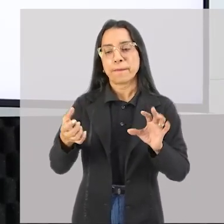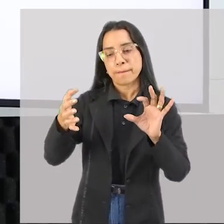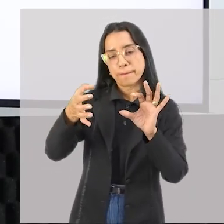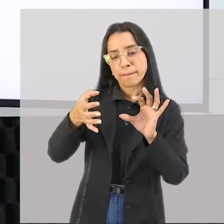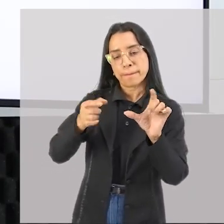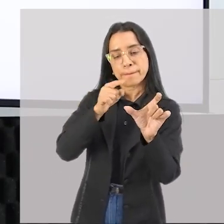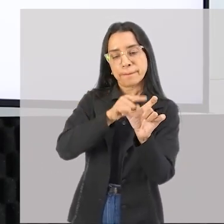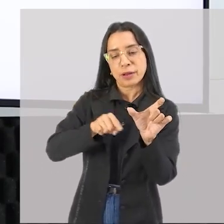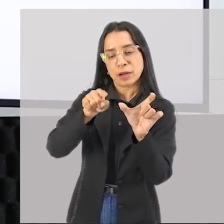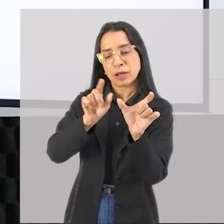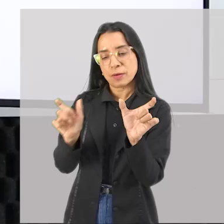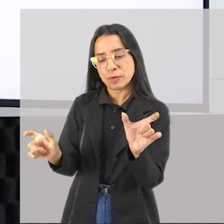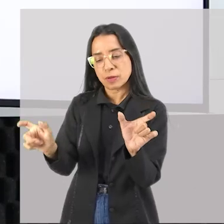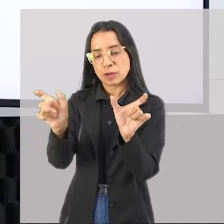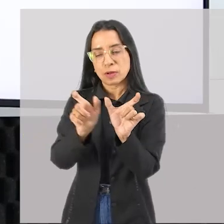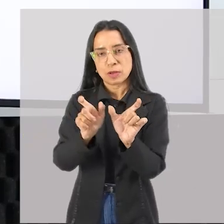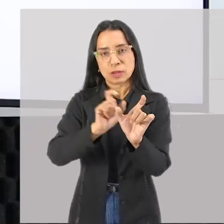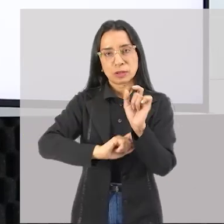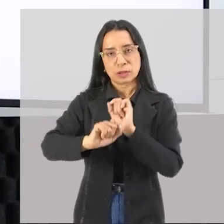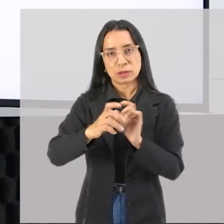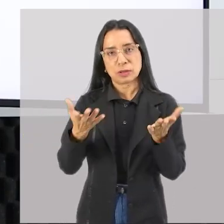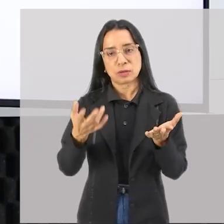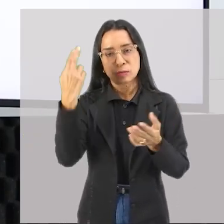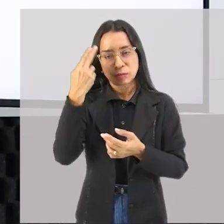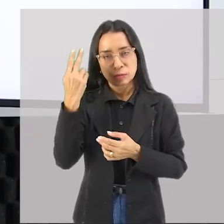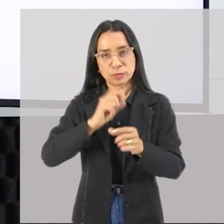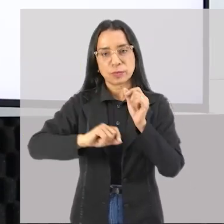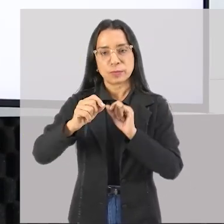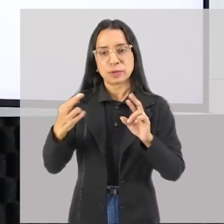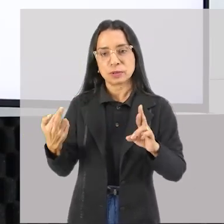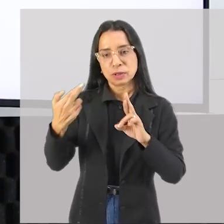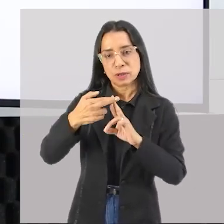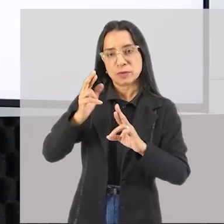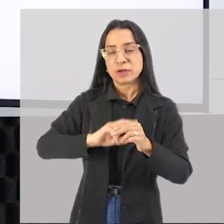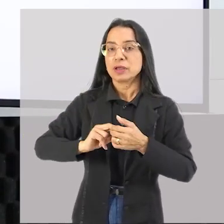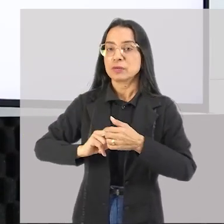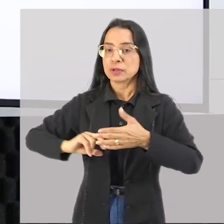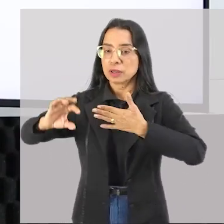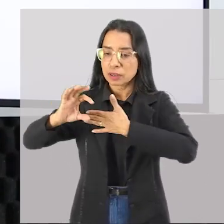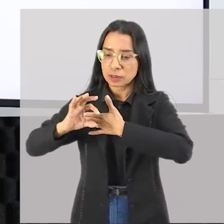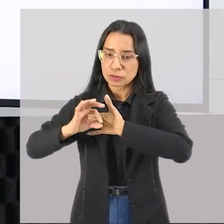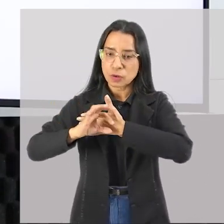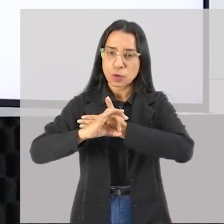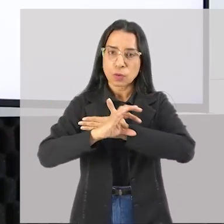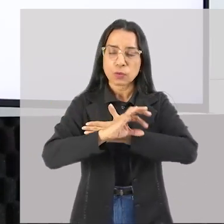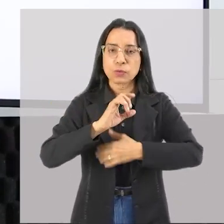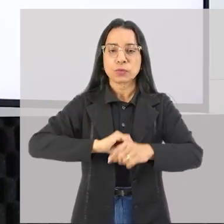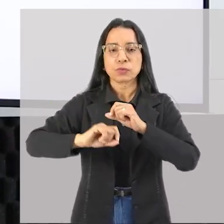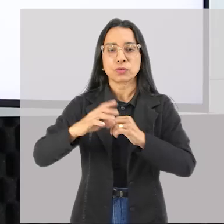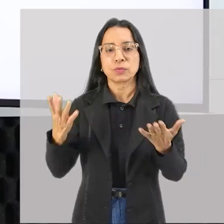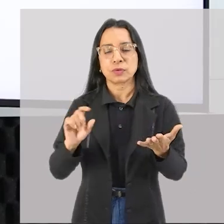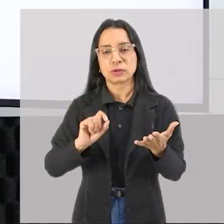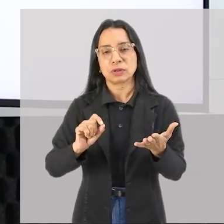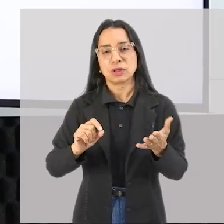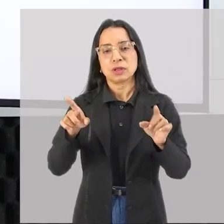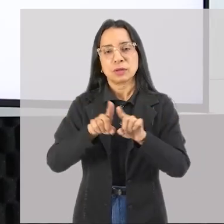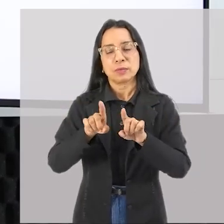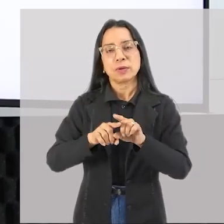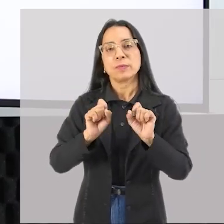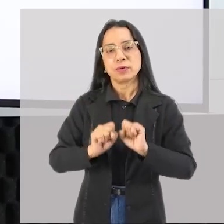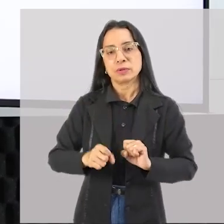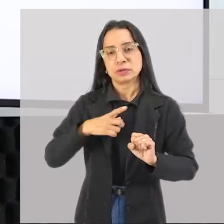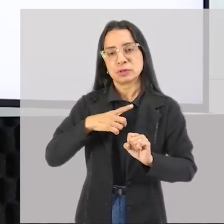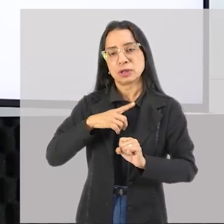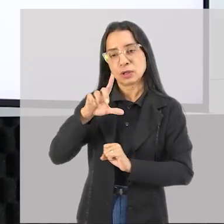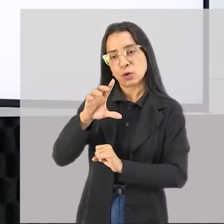as palavras de ligação. Linking words normalmente se refere às conjunções, tá bom? Mas você também pode ter locuções. O que é a locução?